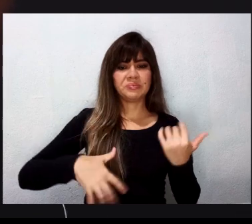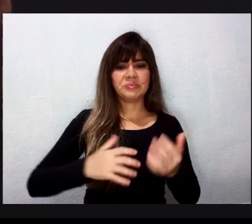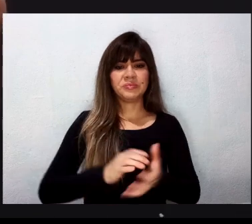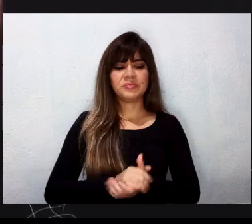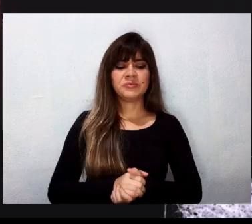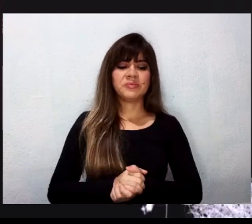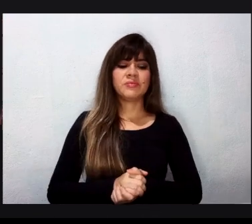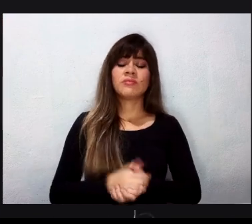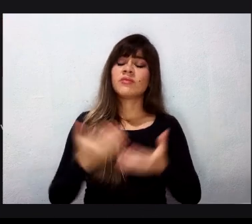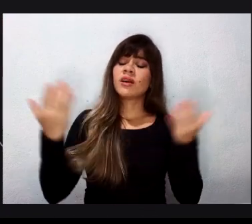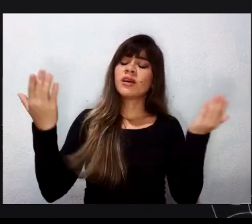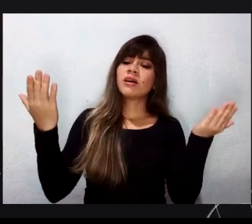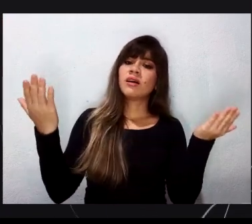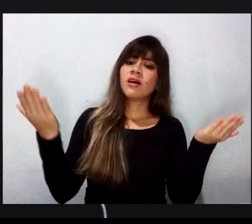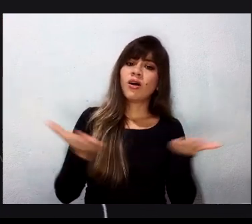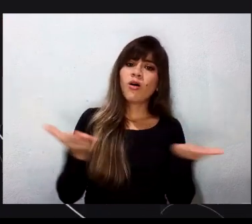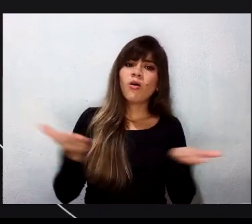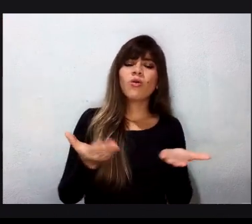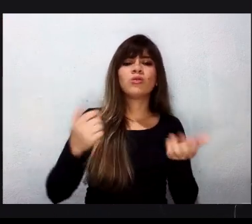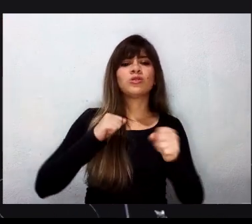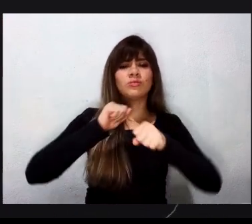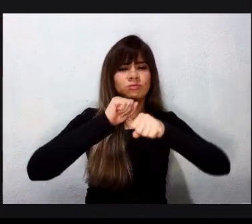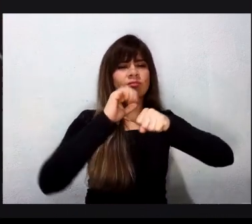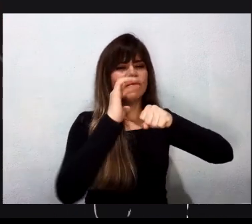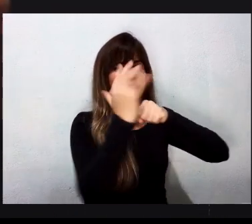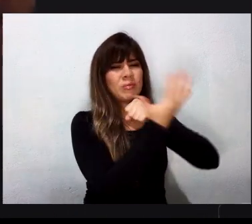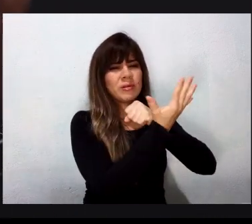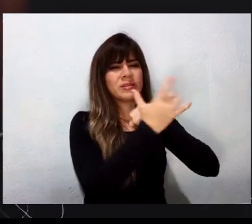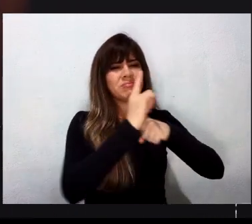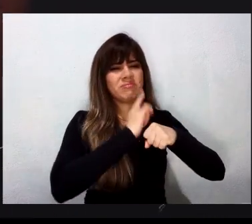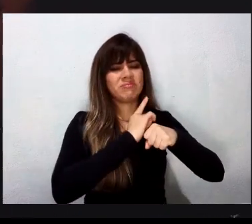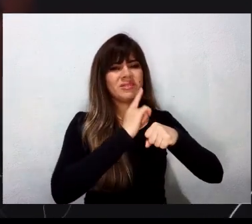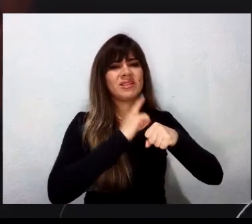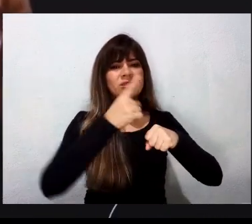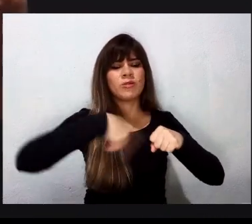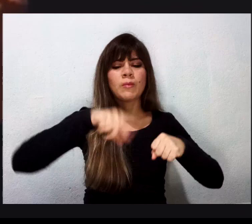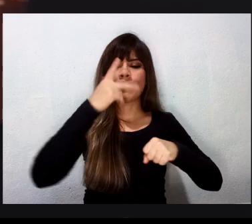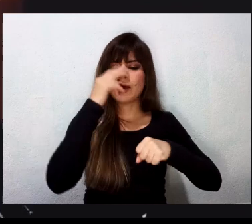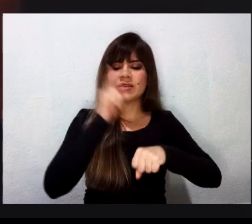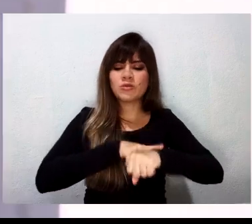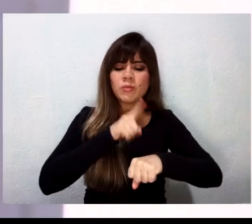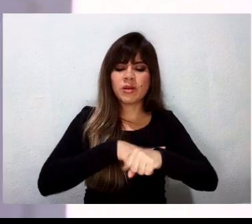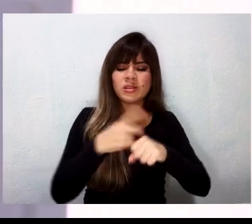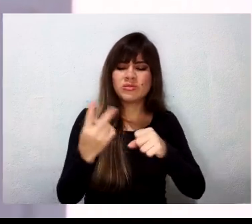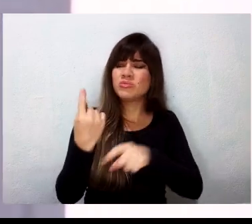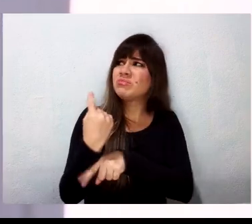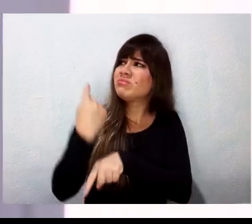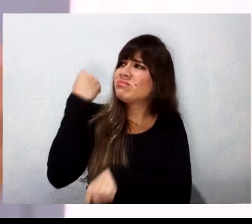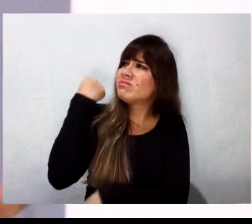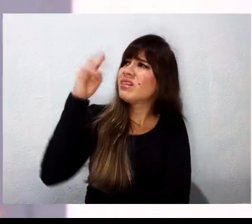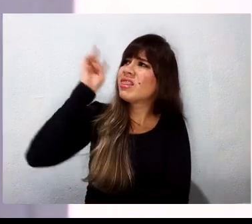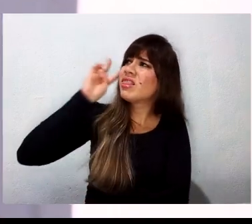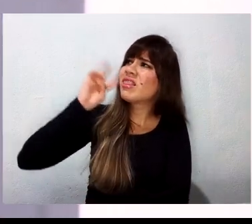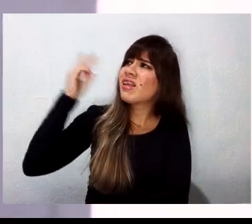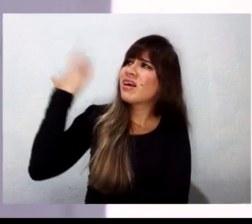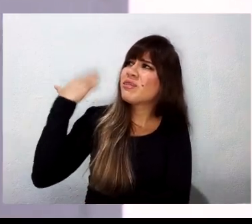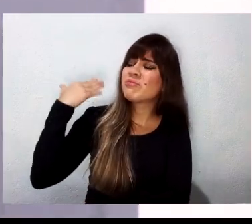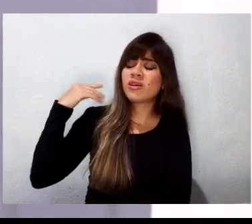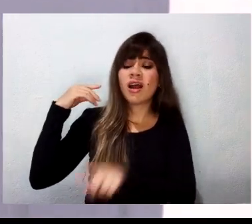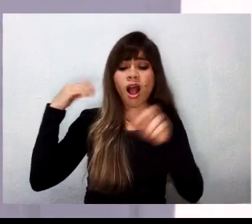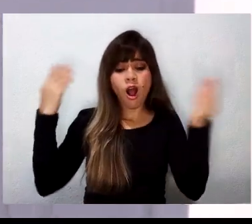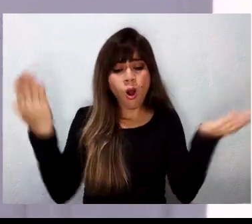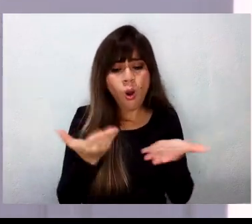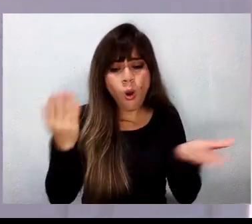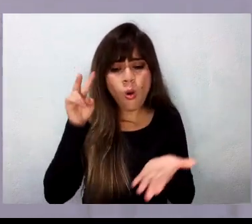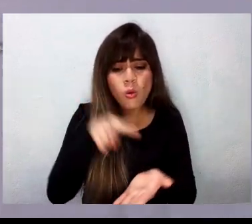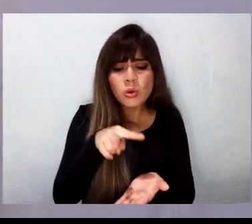Nesse cenário atual de pandemia, a gente fica num momento de olhar para trás, de